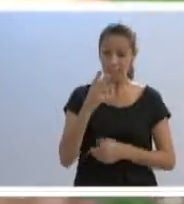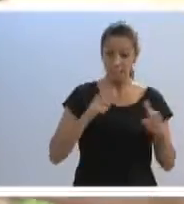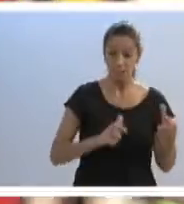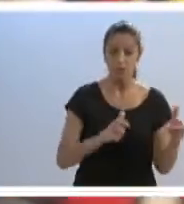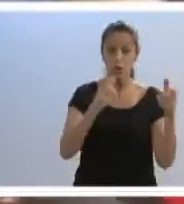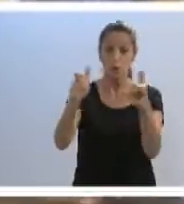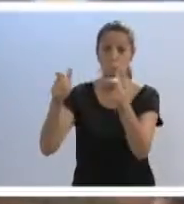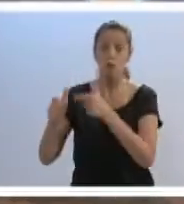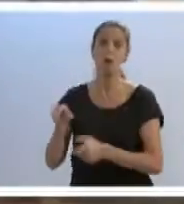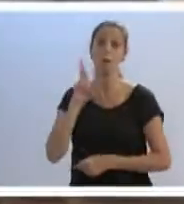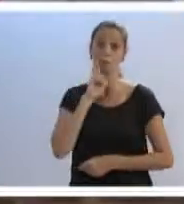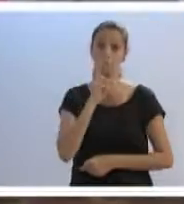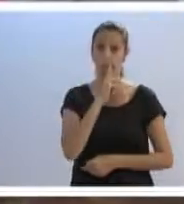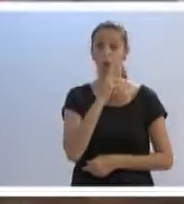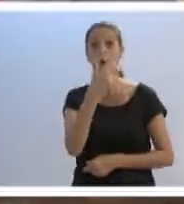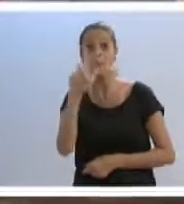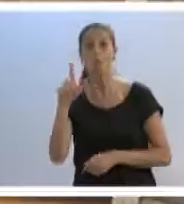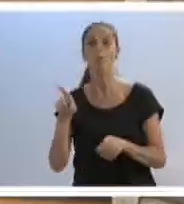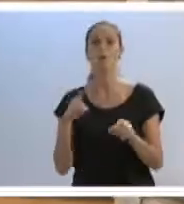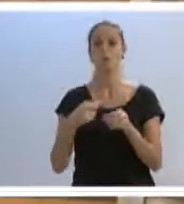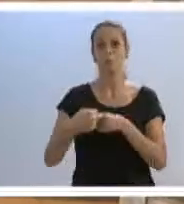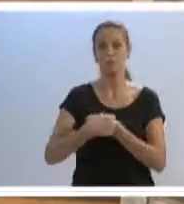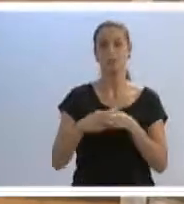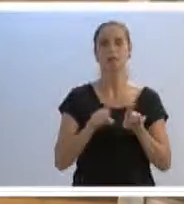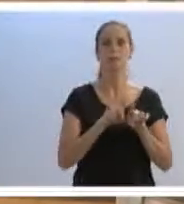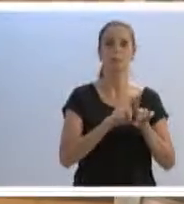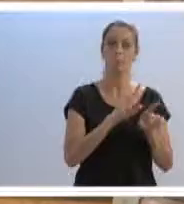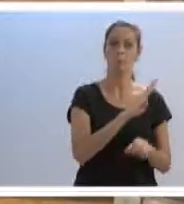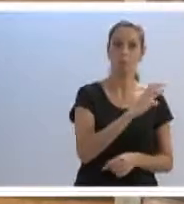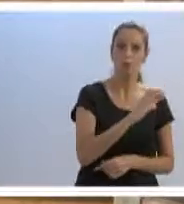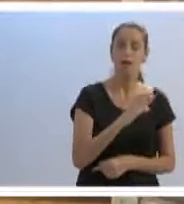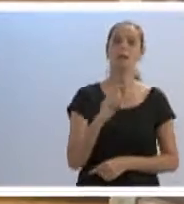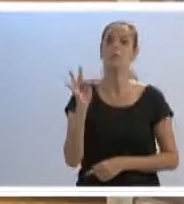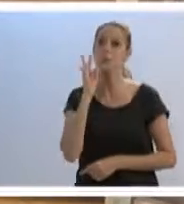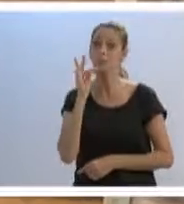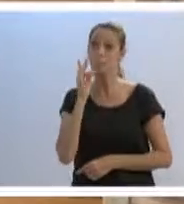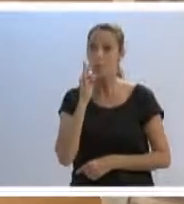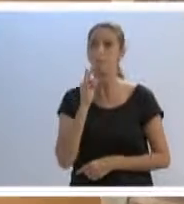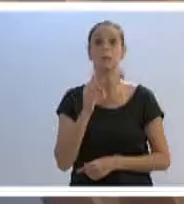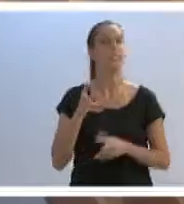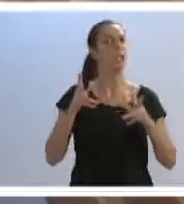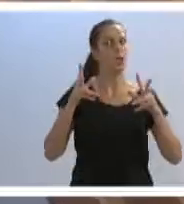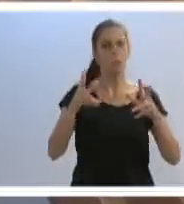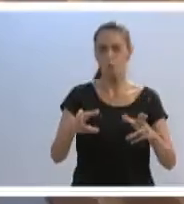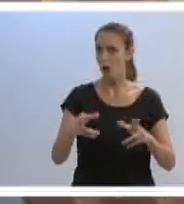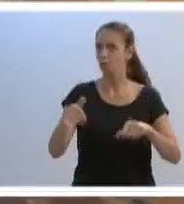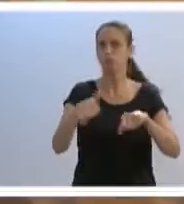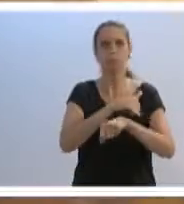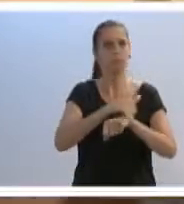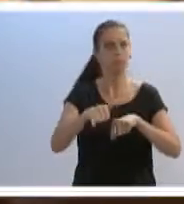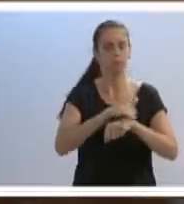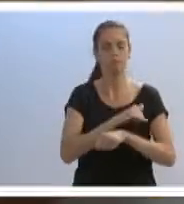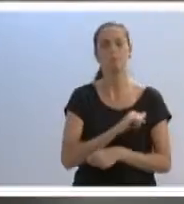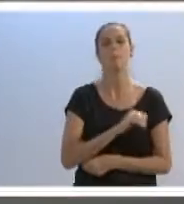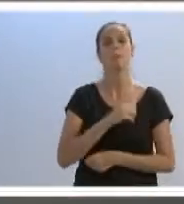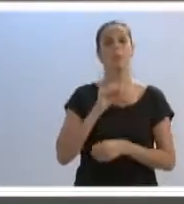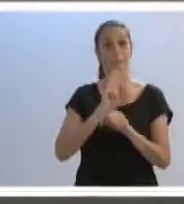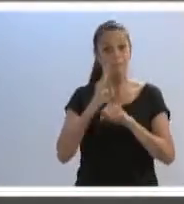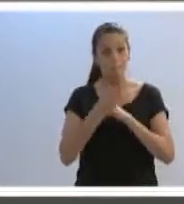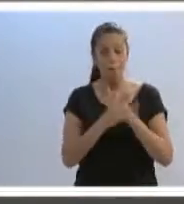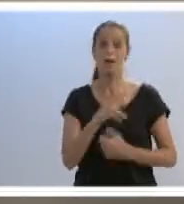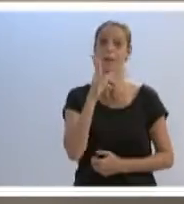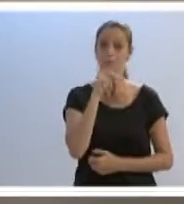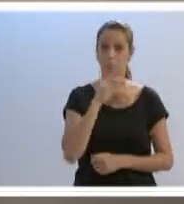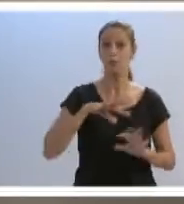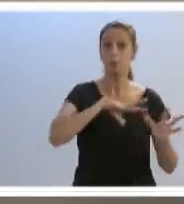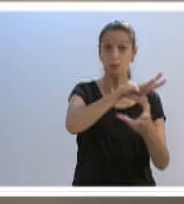e Timbó, e pratica essa ação em todos os espaços. Além desse trabalho, nessa unidade do bairro Água Verde, a